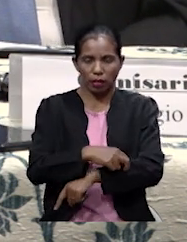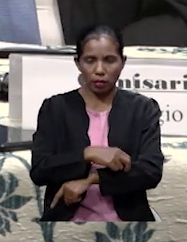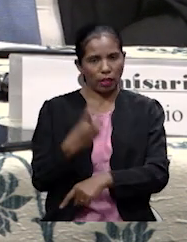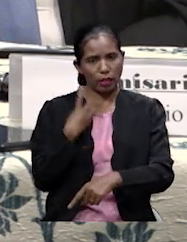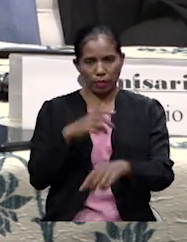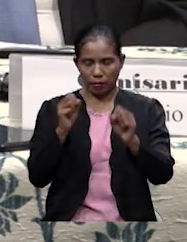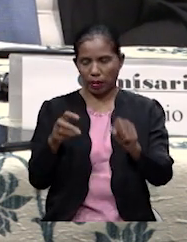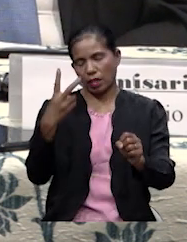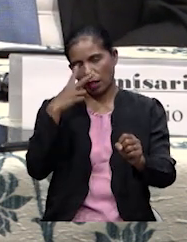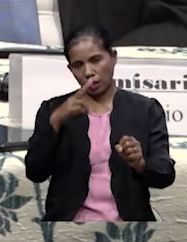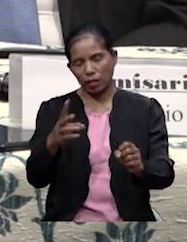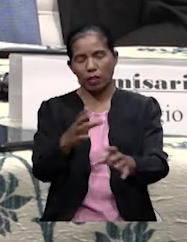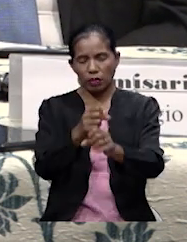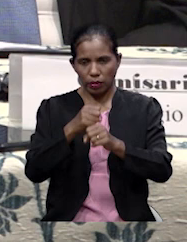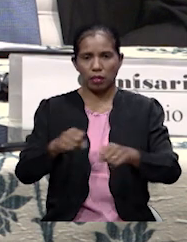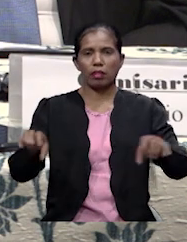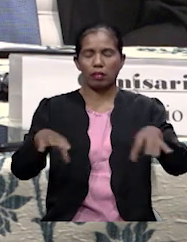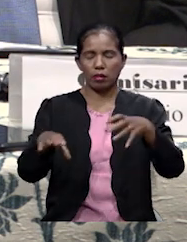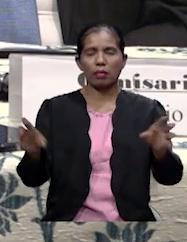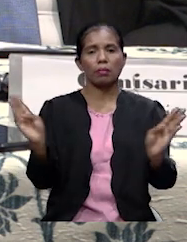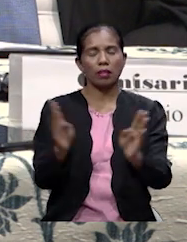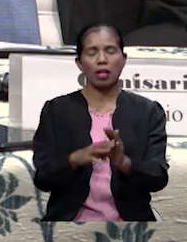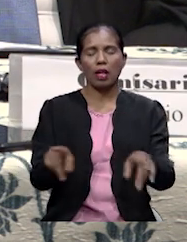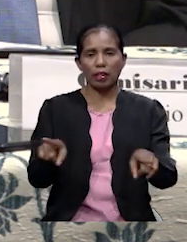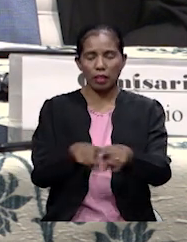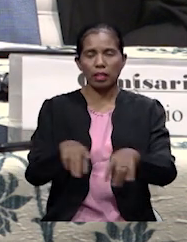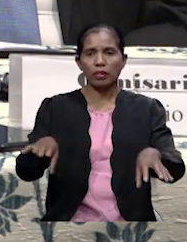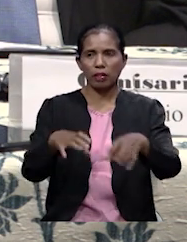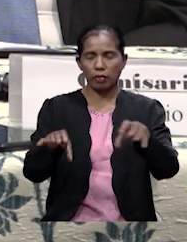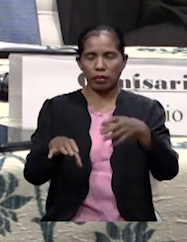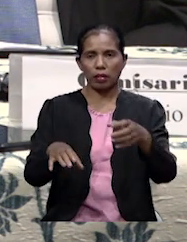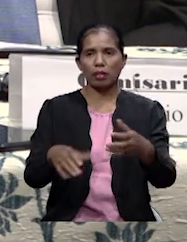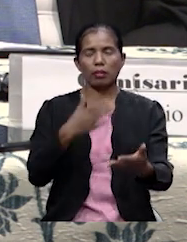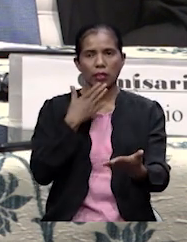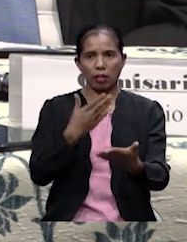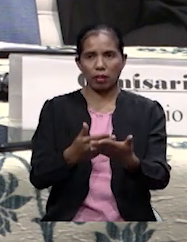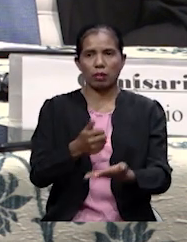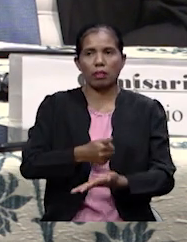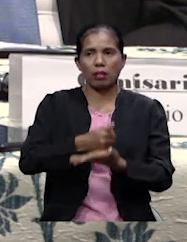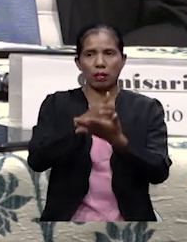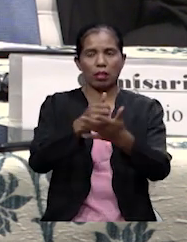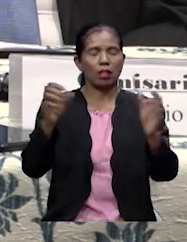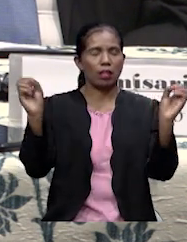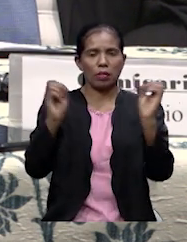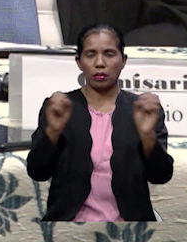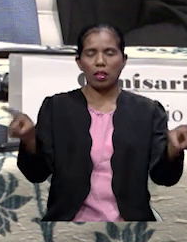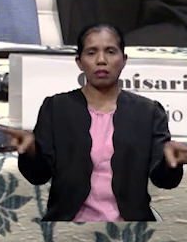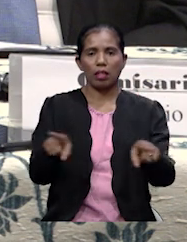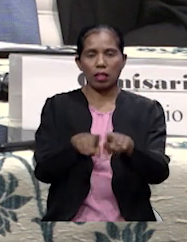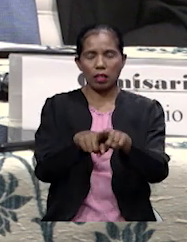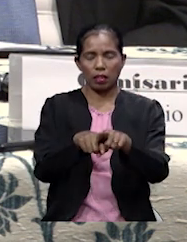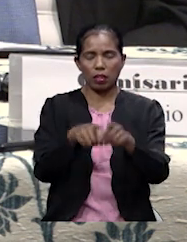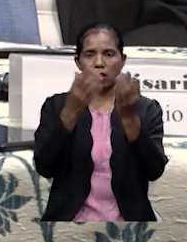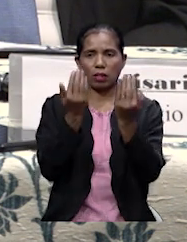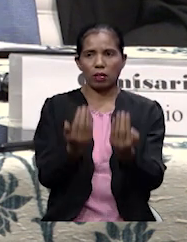betare, ita fonte de serviço, ita nem sai a nessa serviço, nem mesmo fura, a tu vele resolve. Mas vela osa, tu sai a nessa, não fale toda,